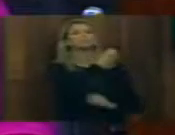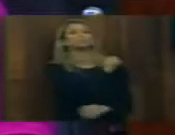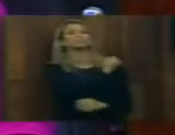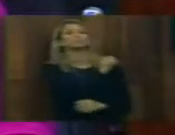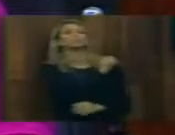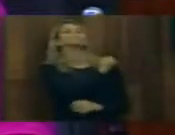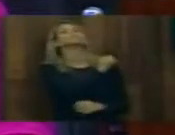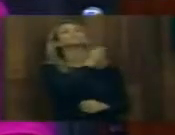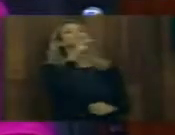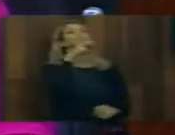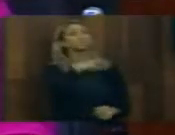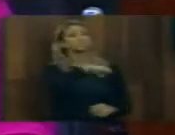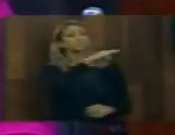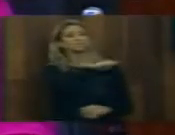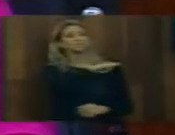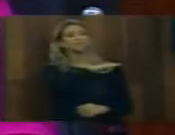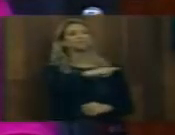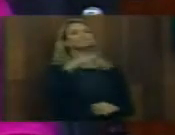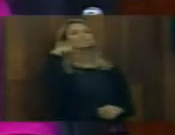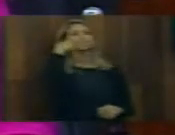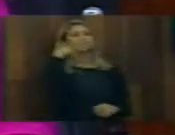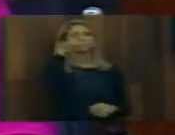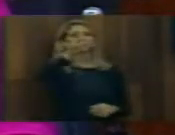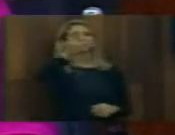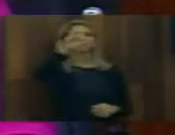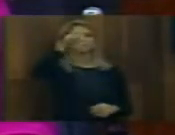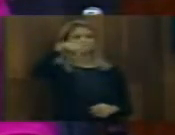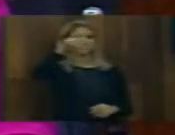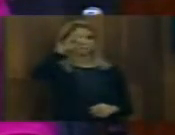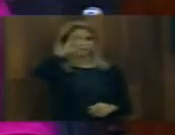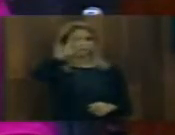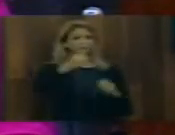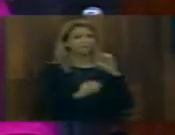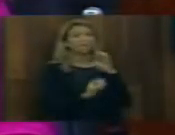vereador Vanderlei Rodrigues Bento Neto, que cria o